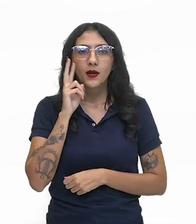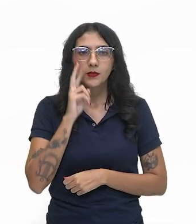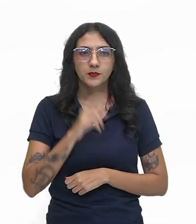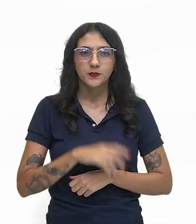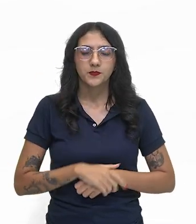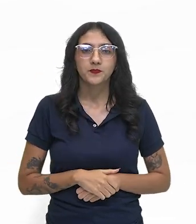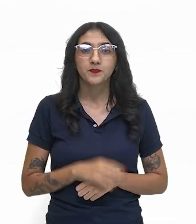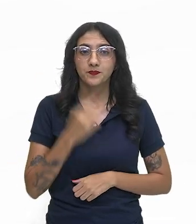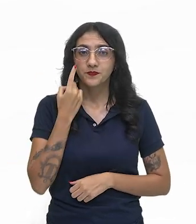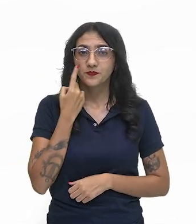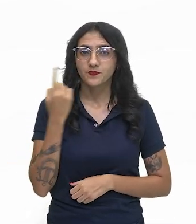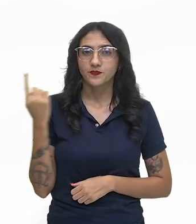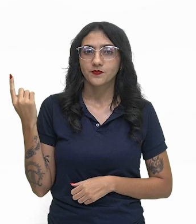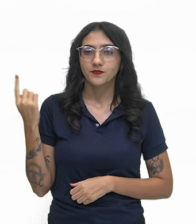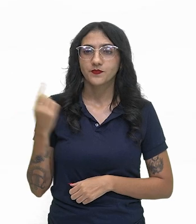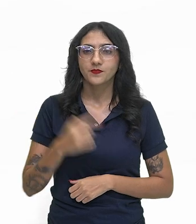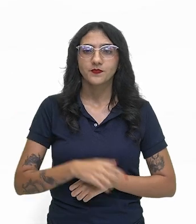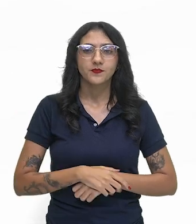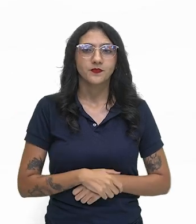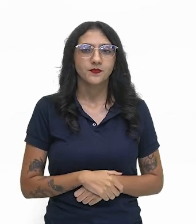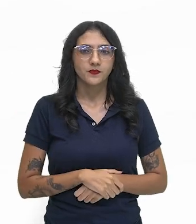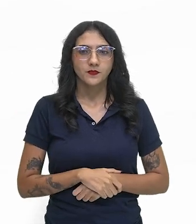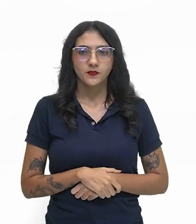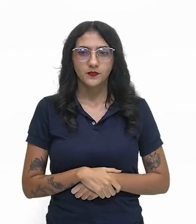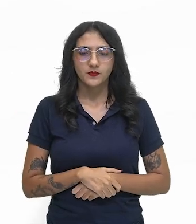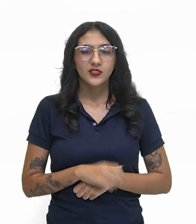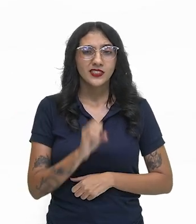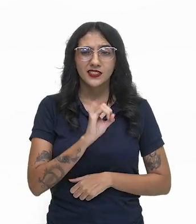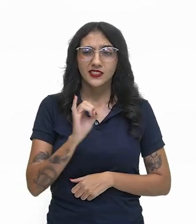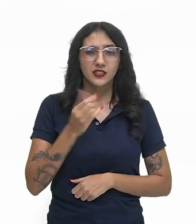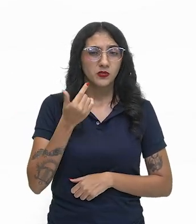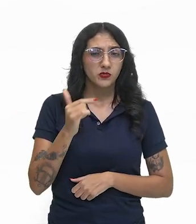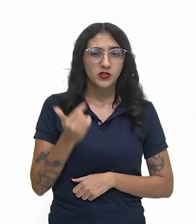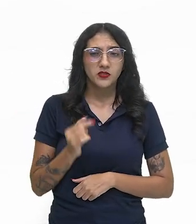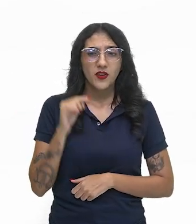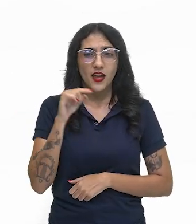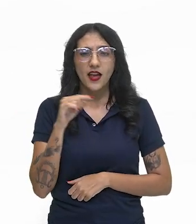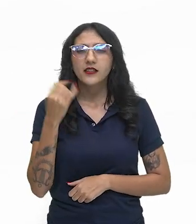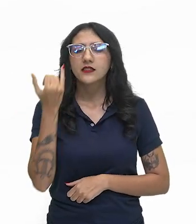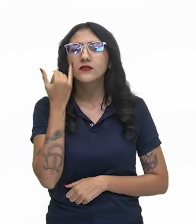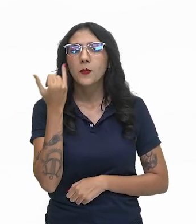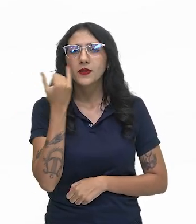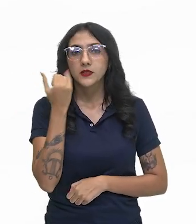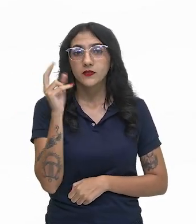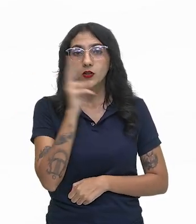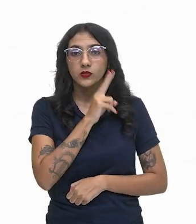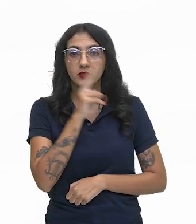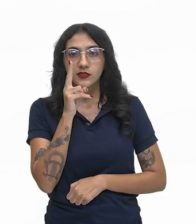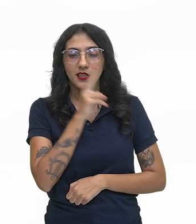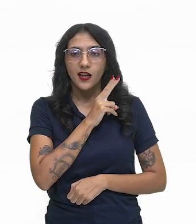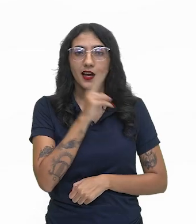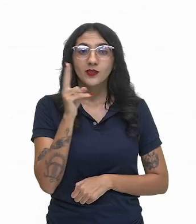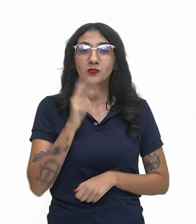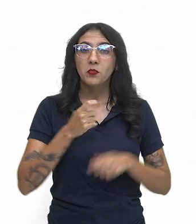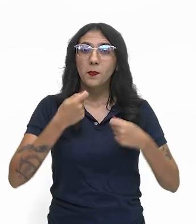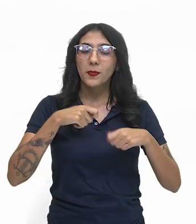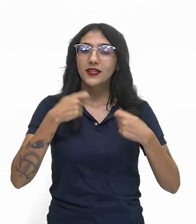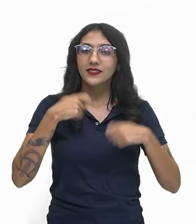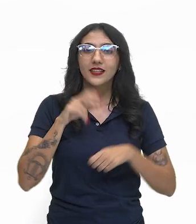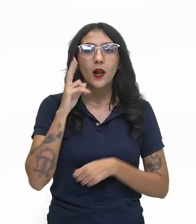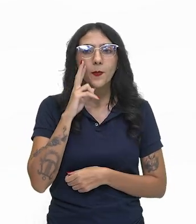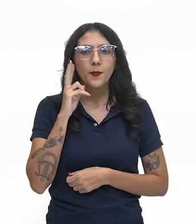ó. Lembrando, quando não vier na questão a aceleração, eu tenho que lembrar